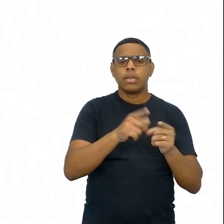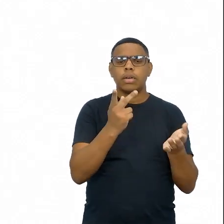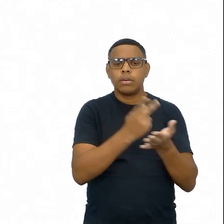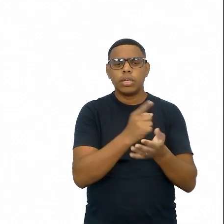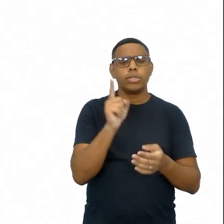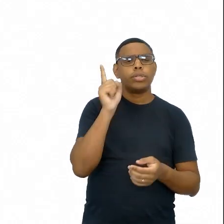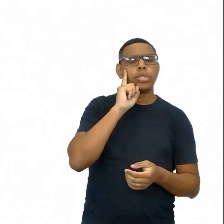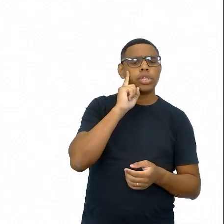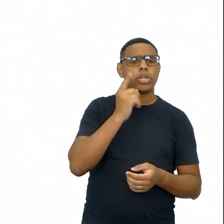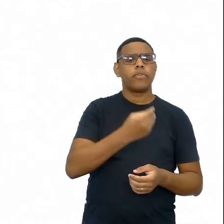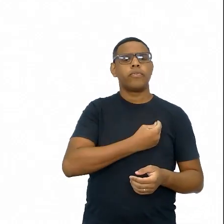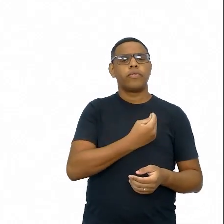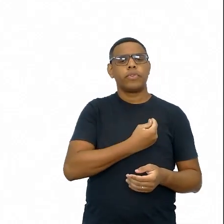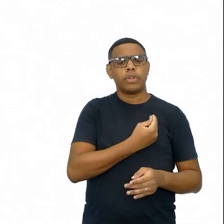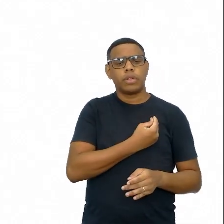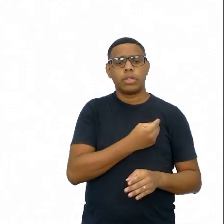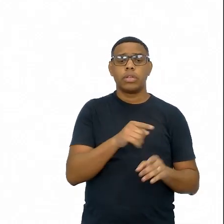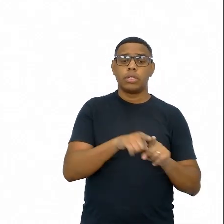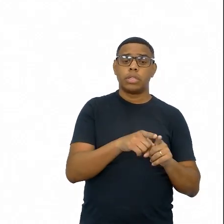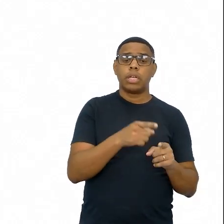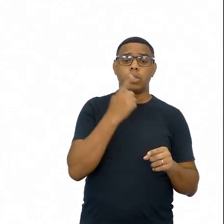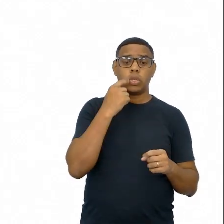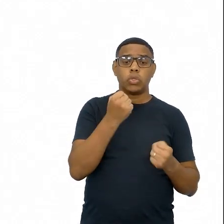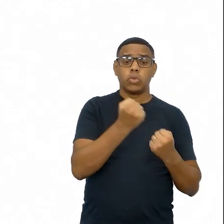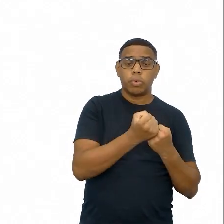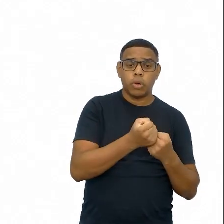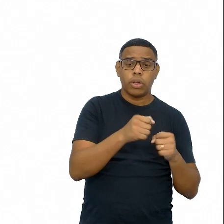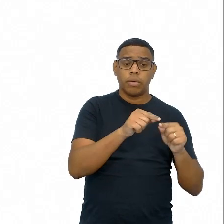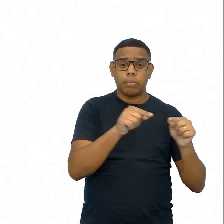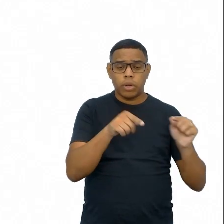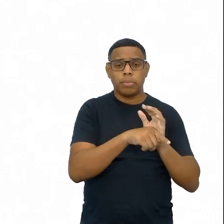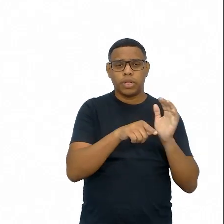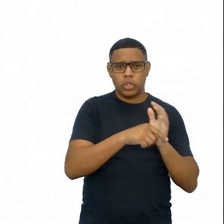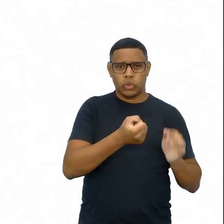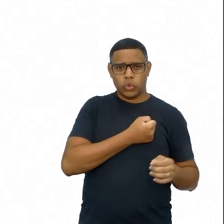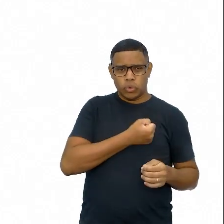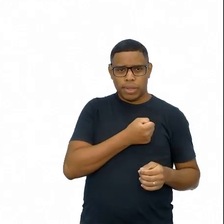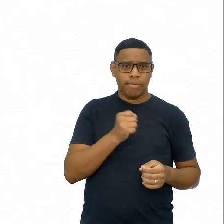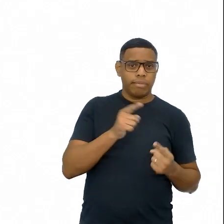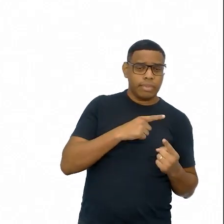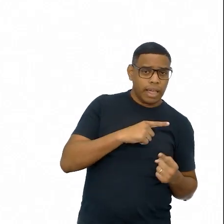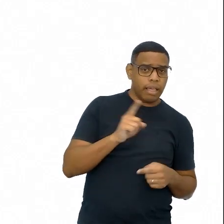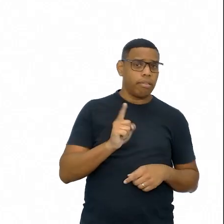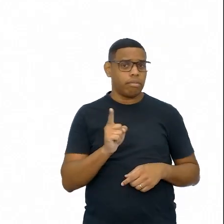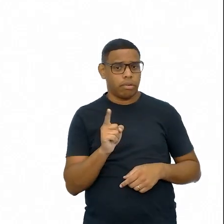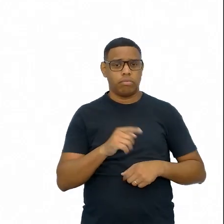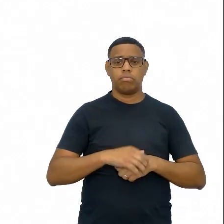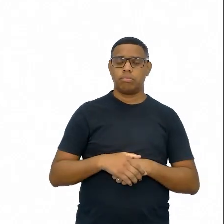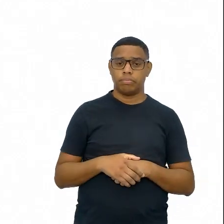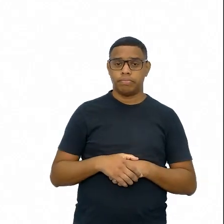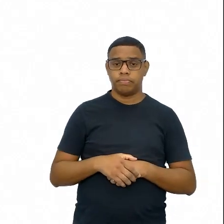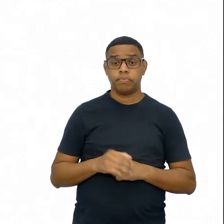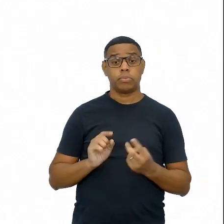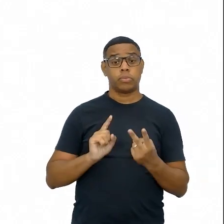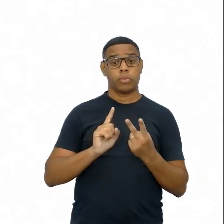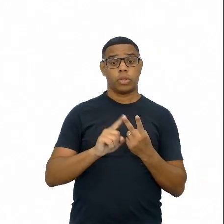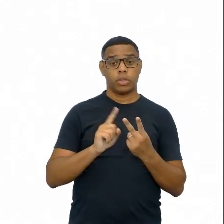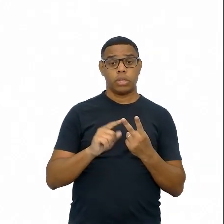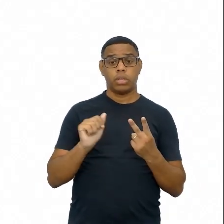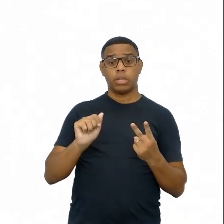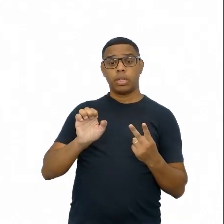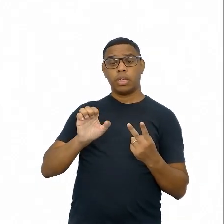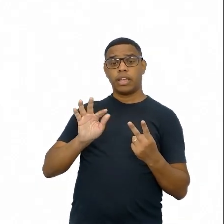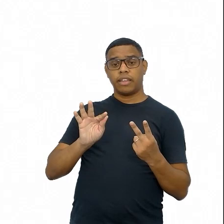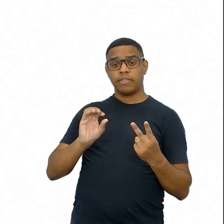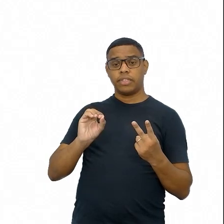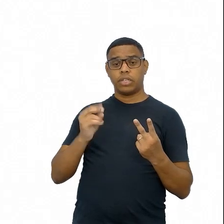situações cotidianas com ou sem o suporte da reta numérica. E temos a habilidade a